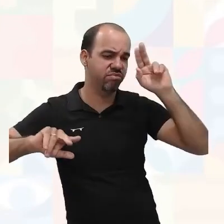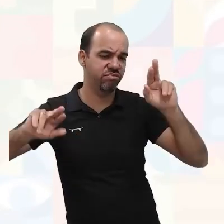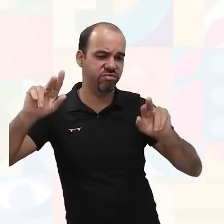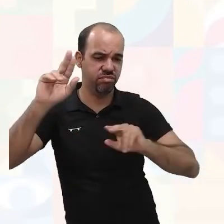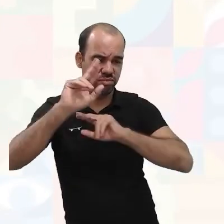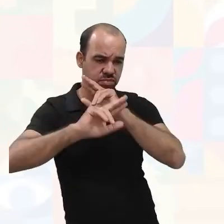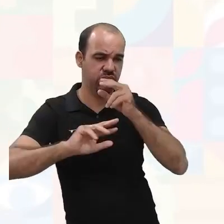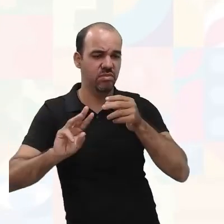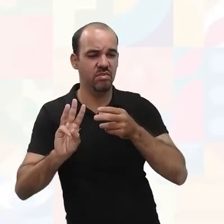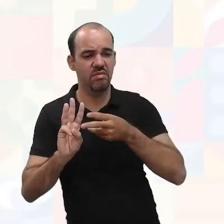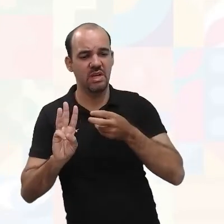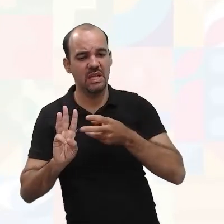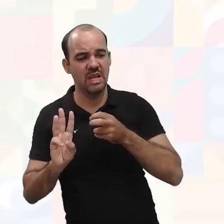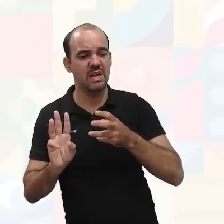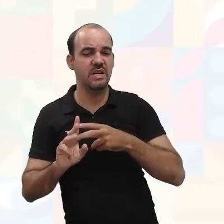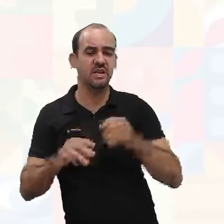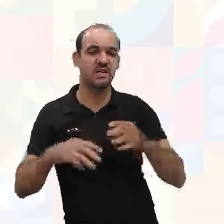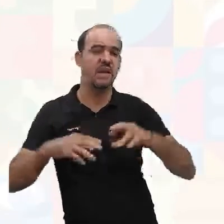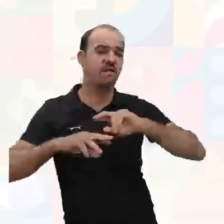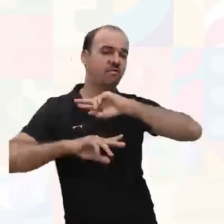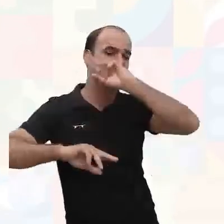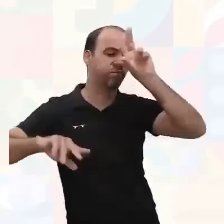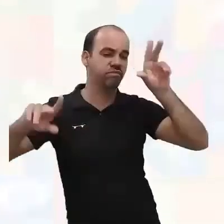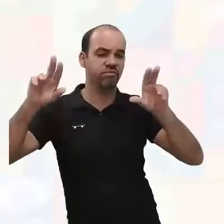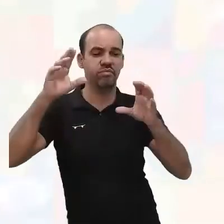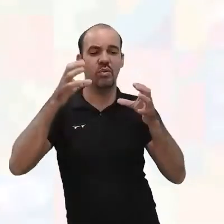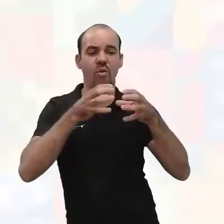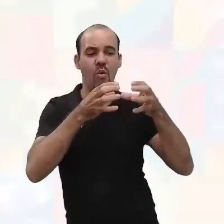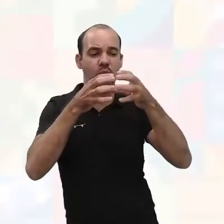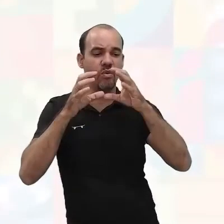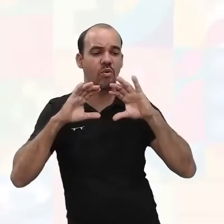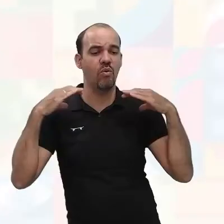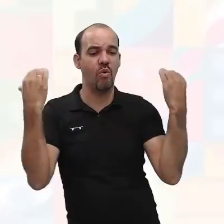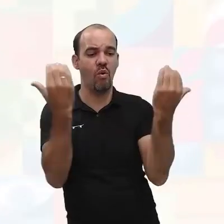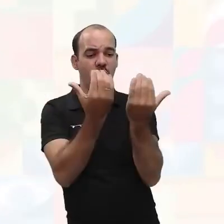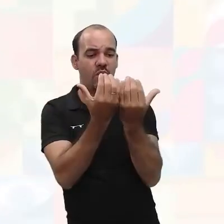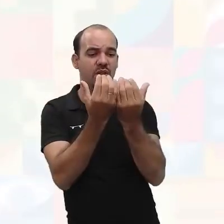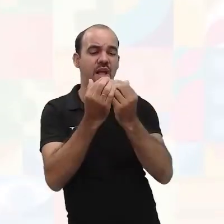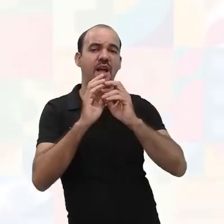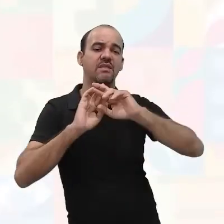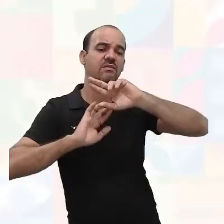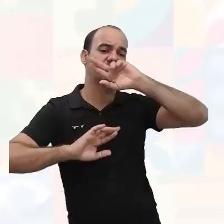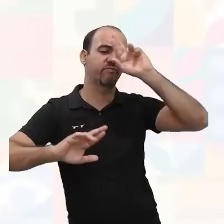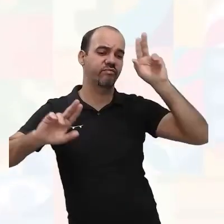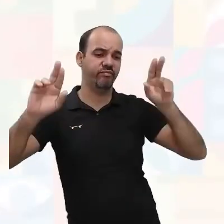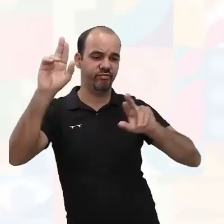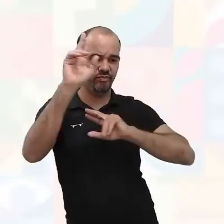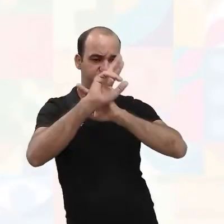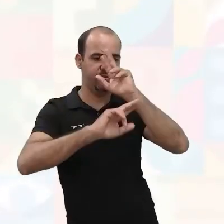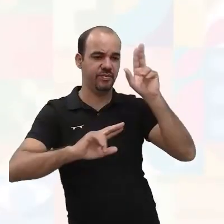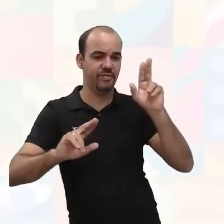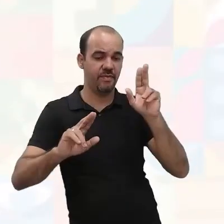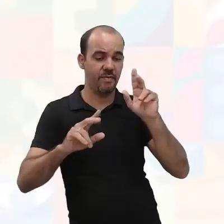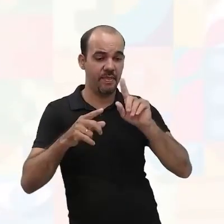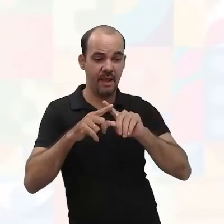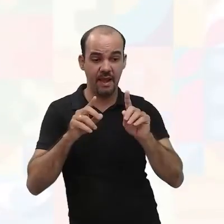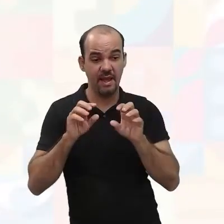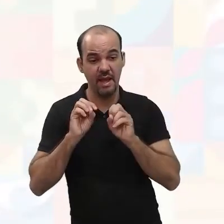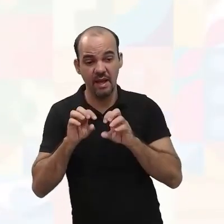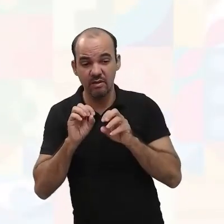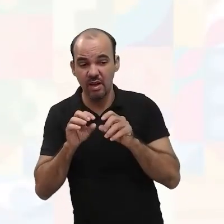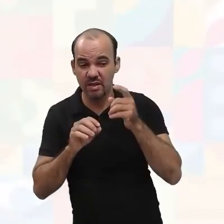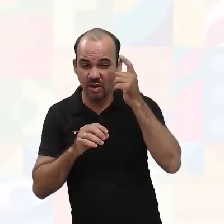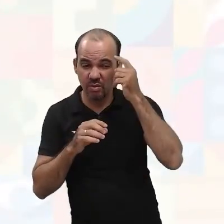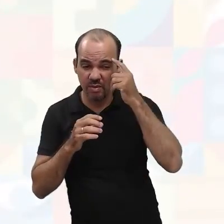povo brasileiro. Então a educação, ela não foi pensada numa perspectiva, uma coisa universalista, sim, é necessária, a